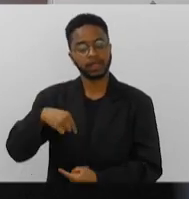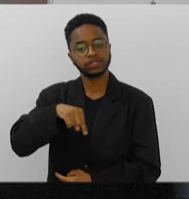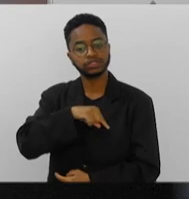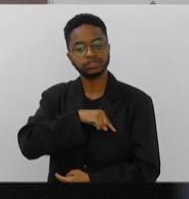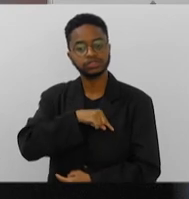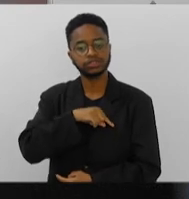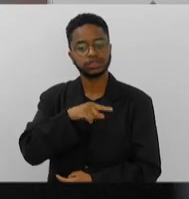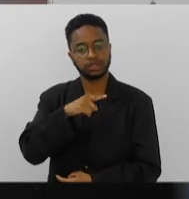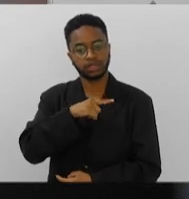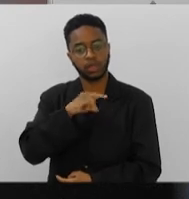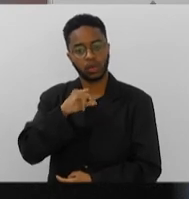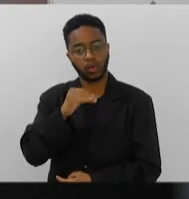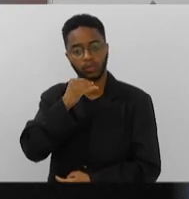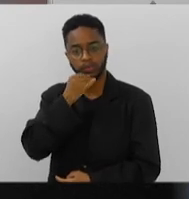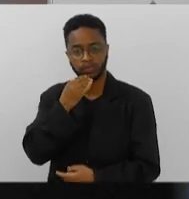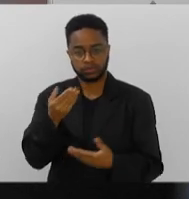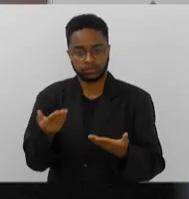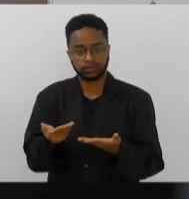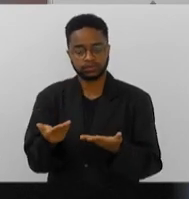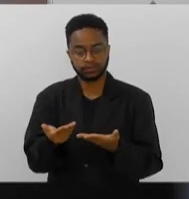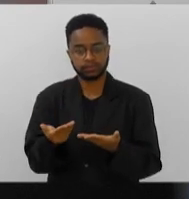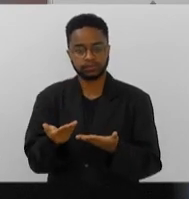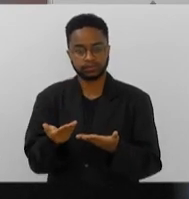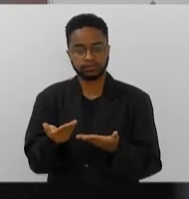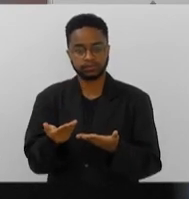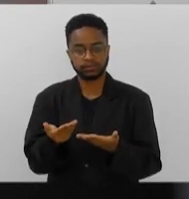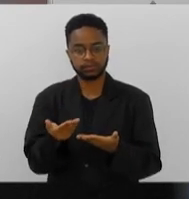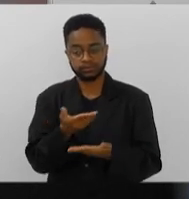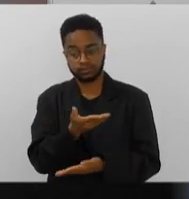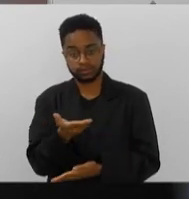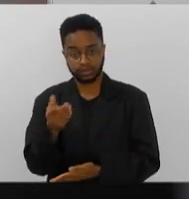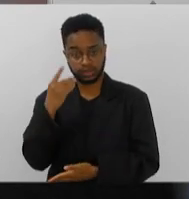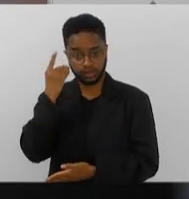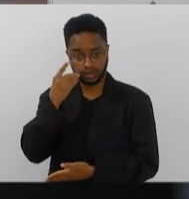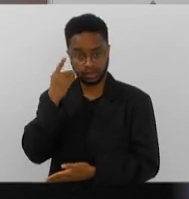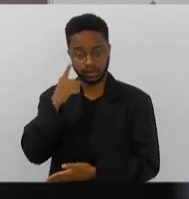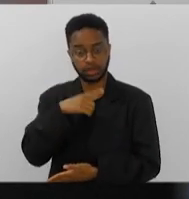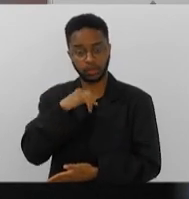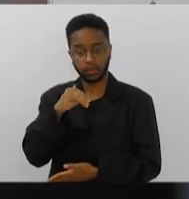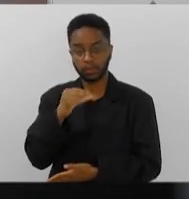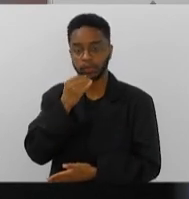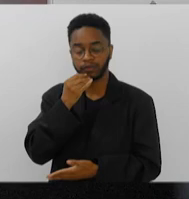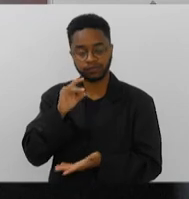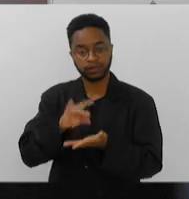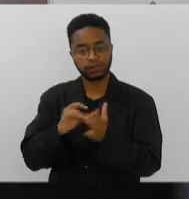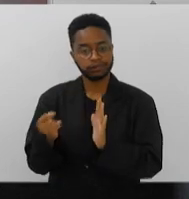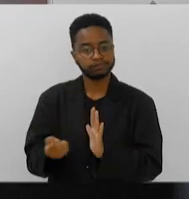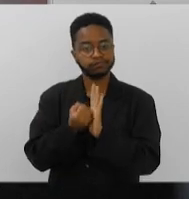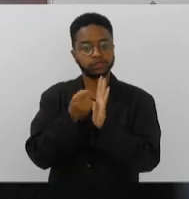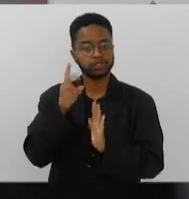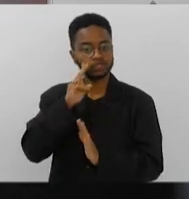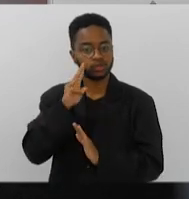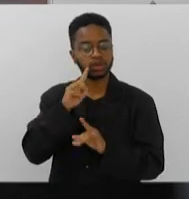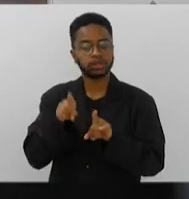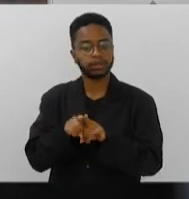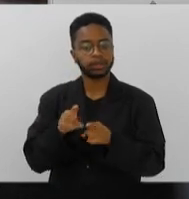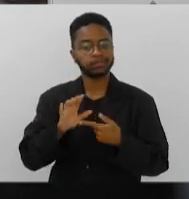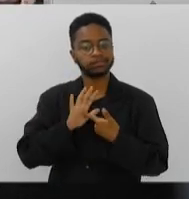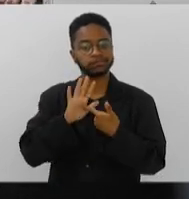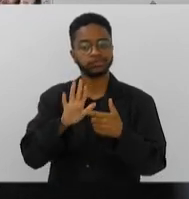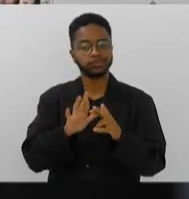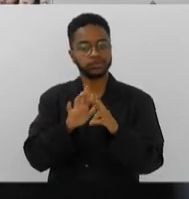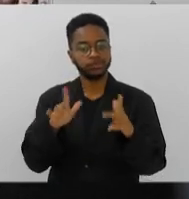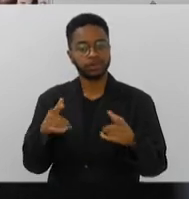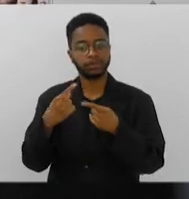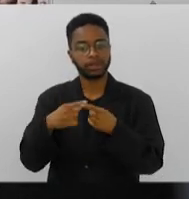a gente tem a chance, nobres deputados, de realmente fazer história e fazer diferença para que o Brasil entenda